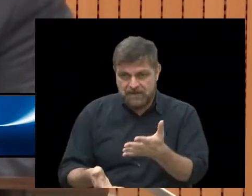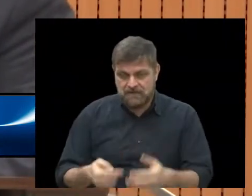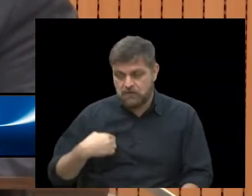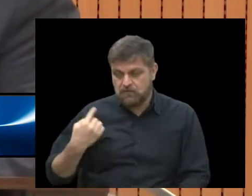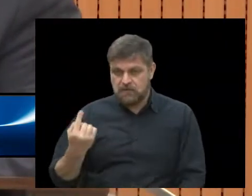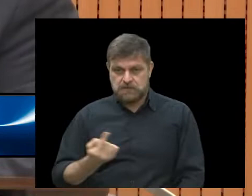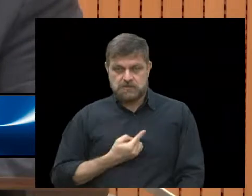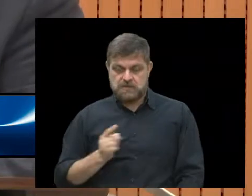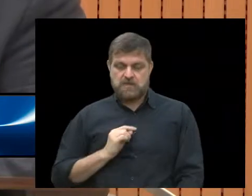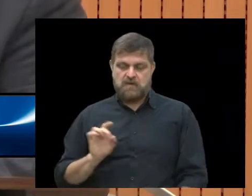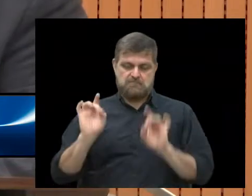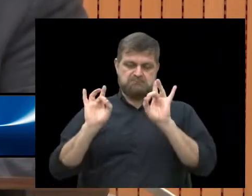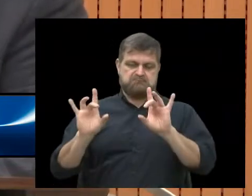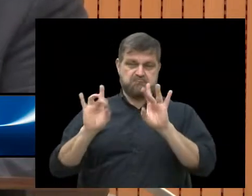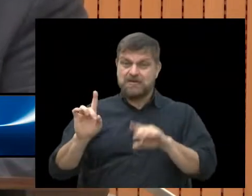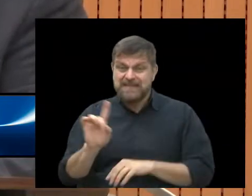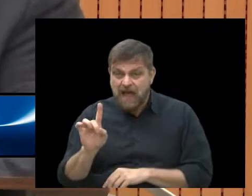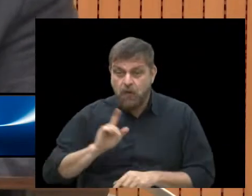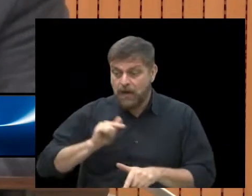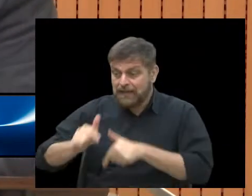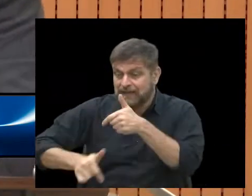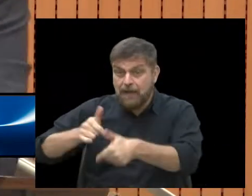que não é nenhum luxo, é para trabalhar.